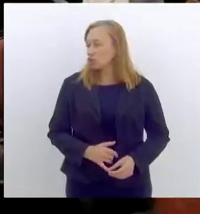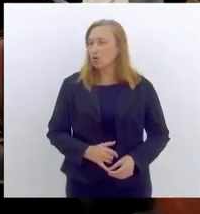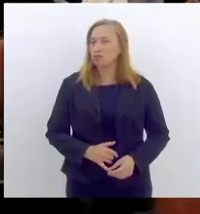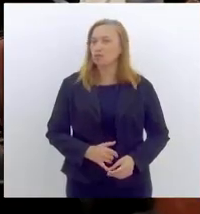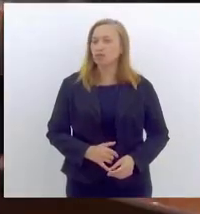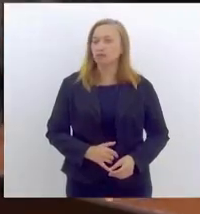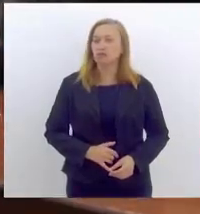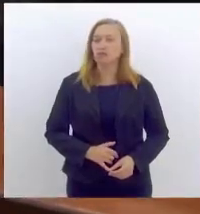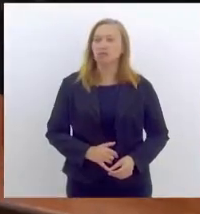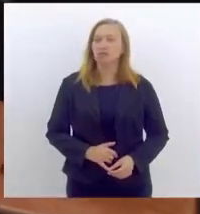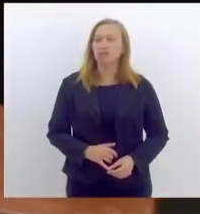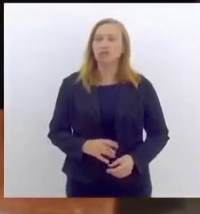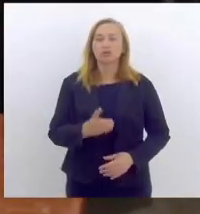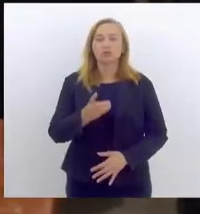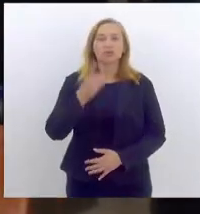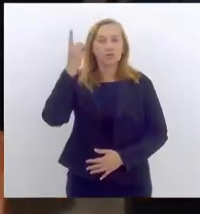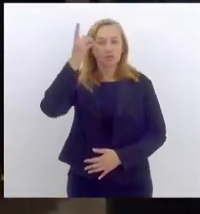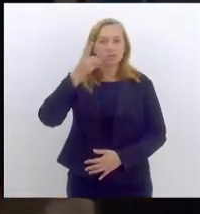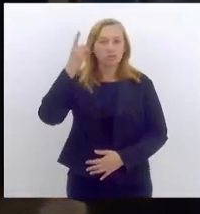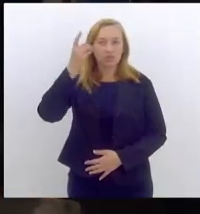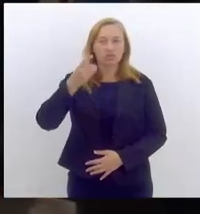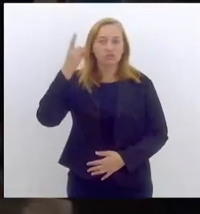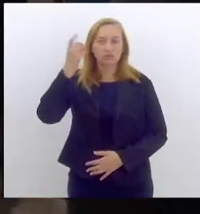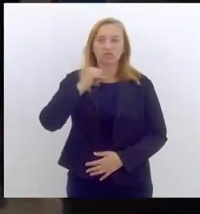Deputado Jair Bittencourt.